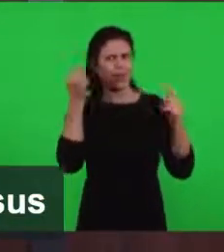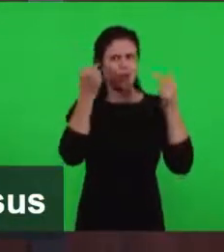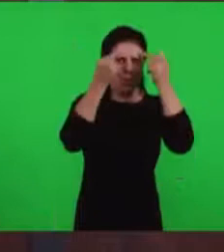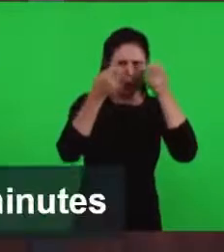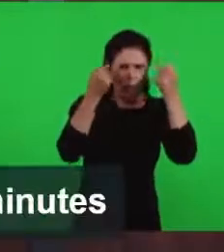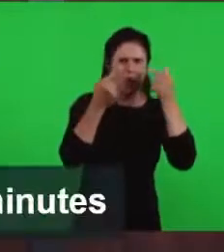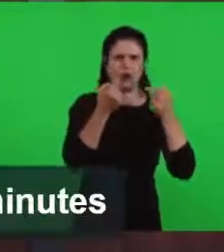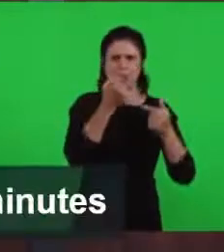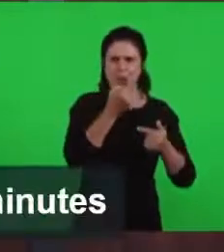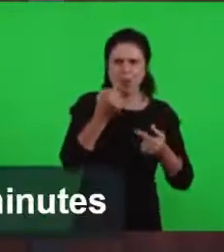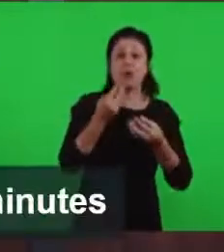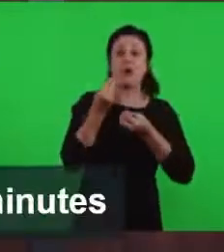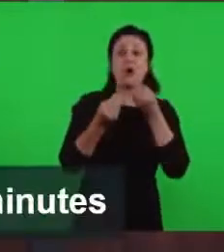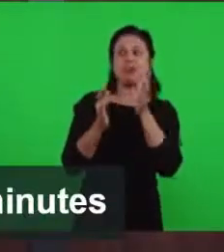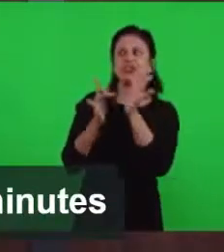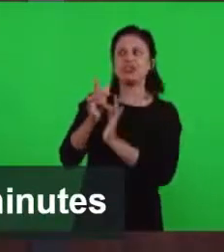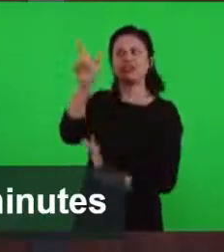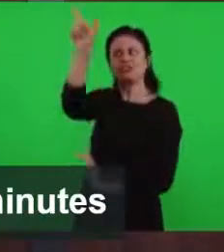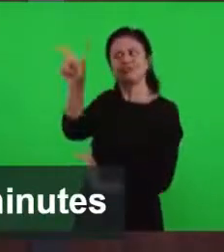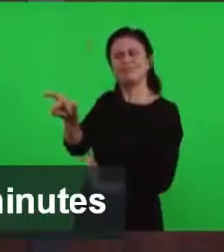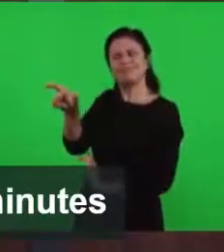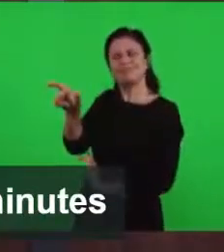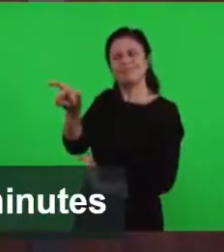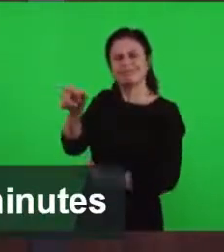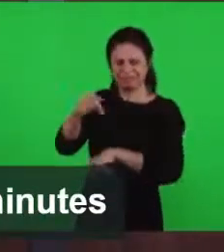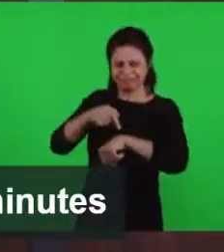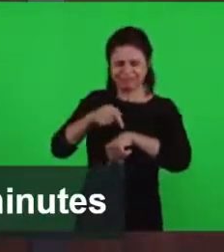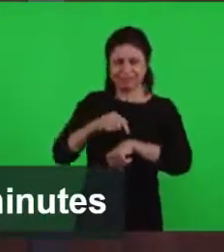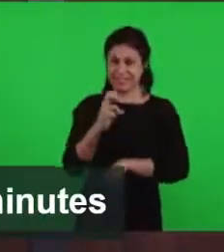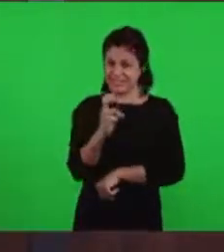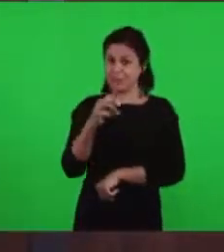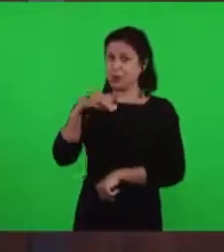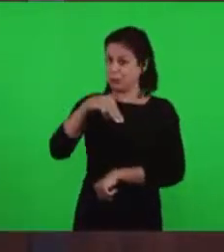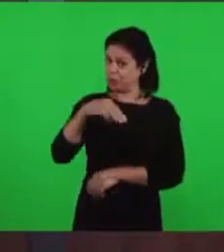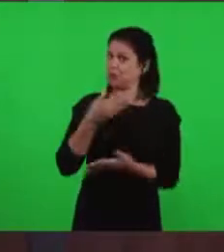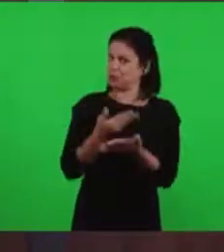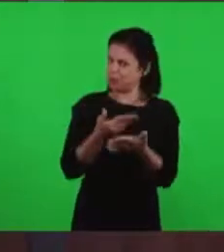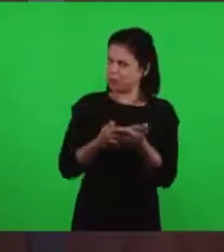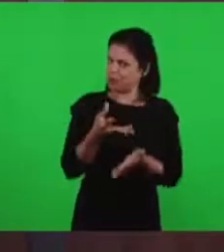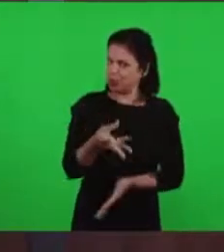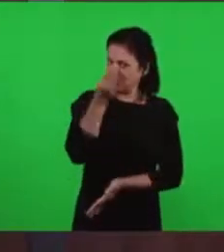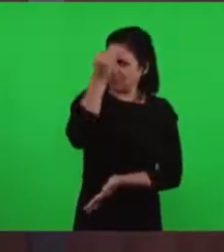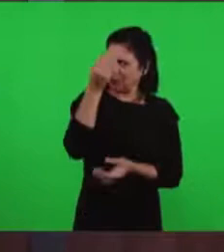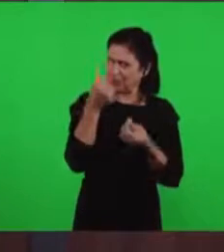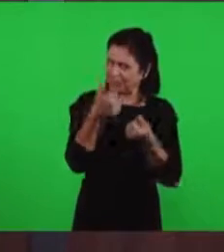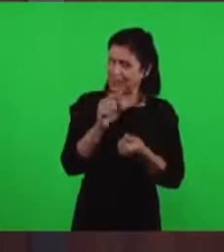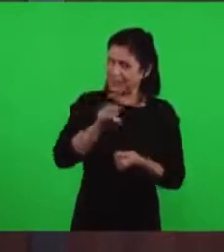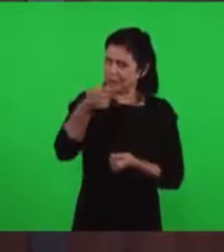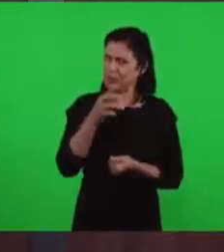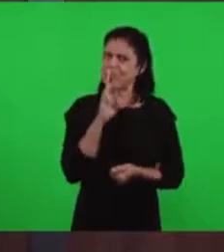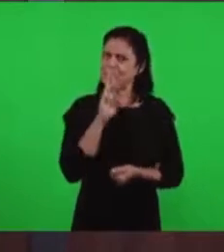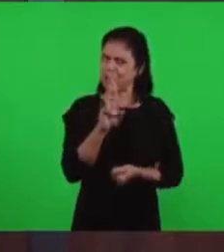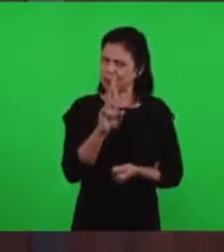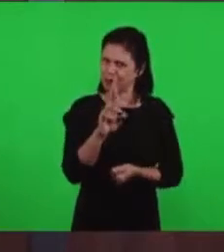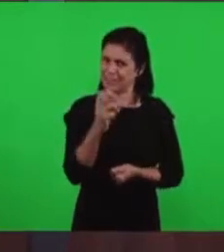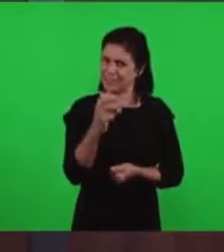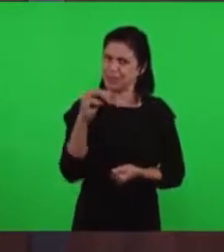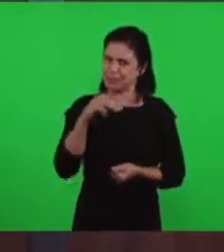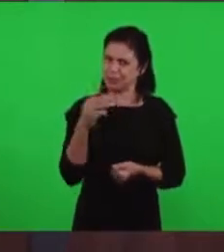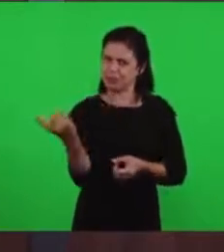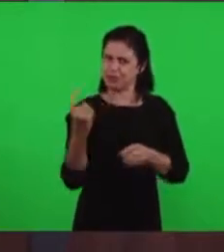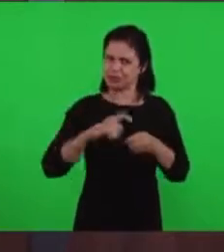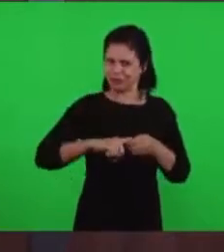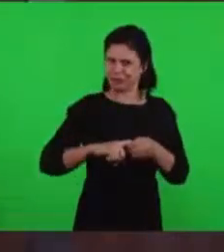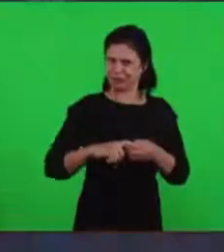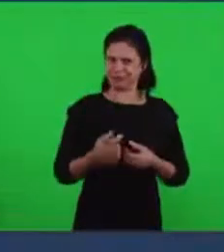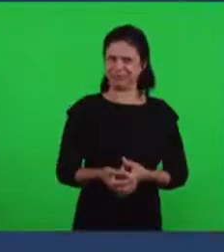jesus nesses capítulos e os irmãos vão ter é cinco minutos para poder dar essa resposta daqui a pouco em cinco minutos e estaremos de